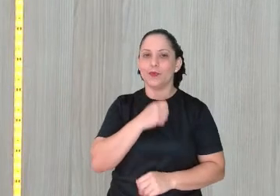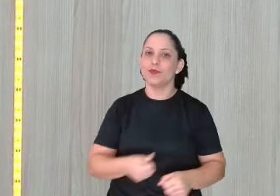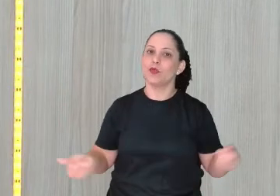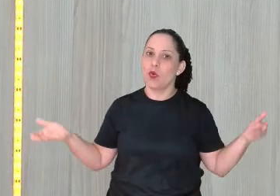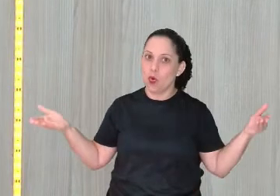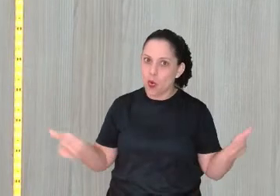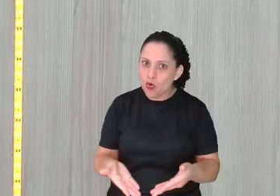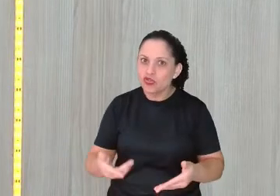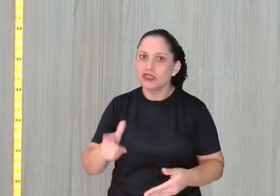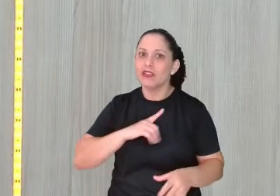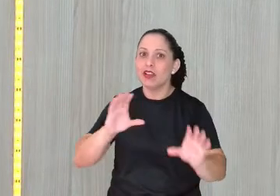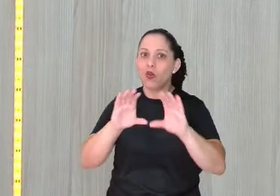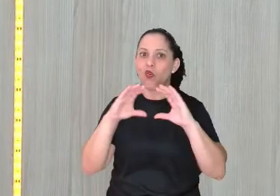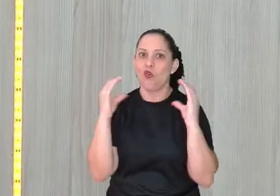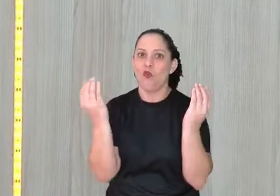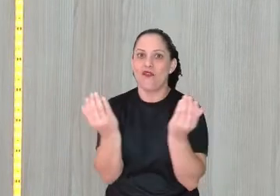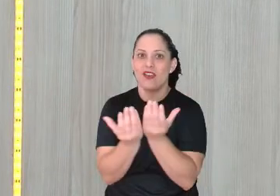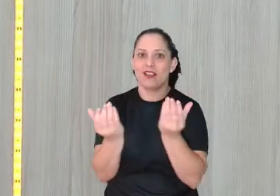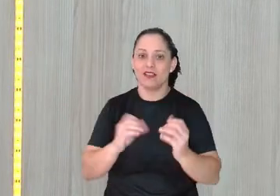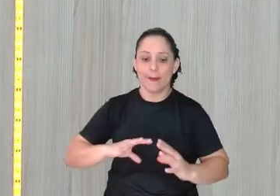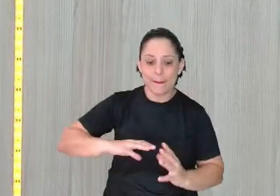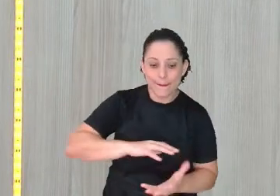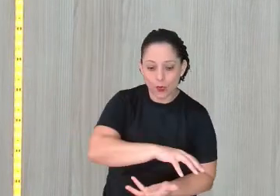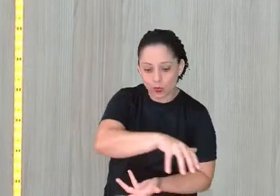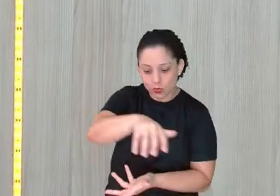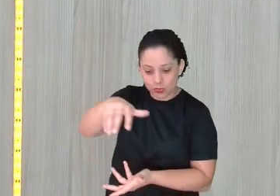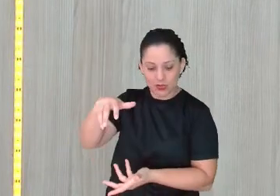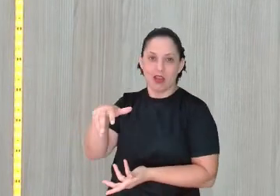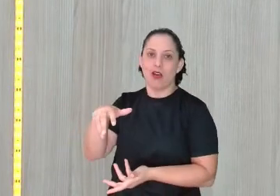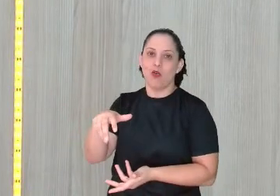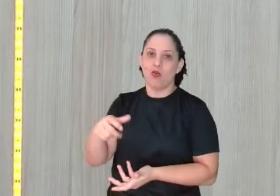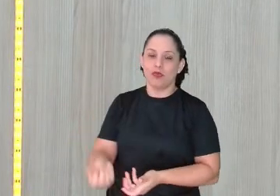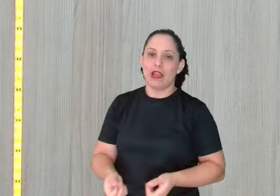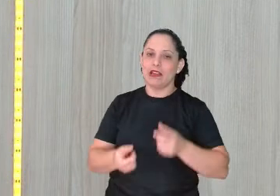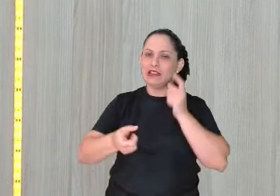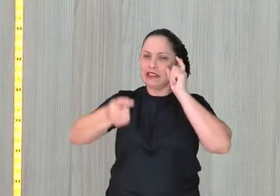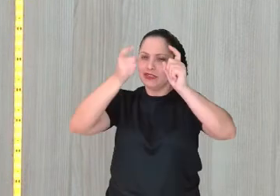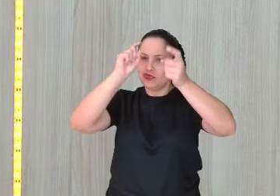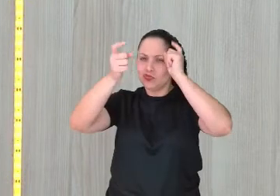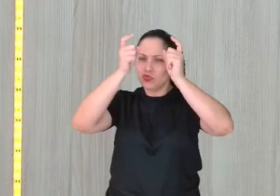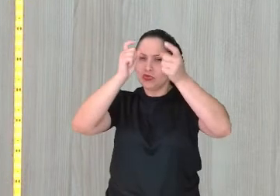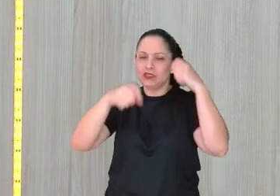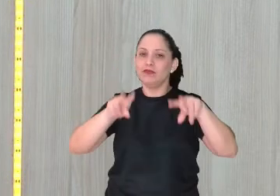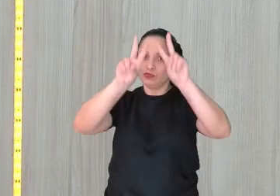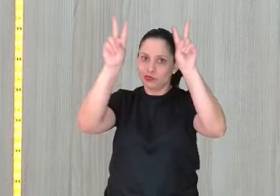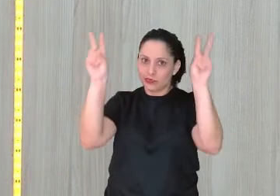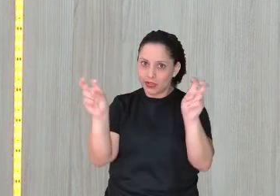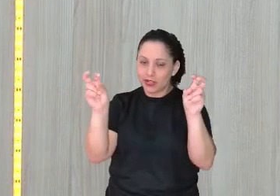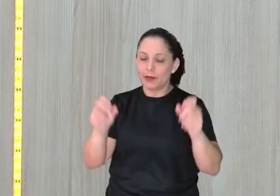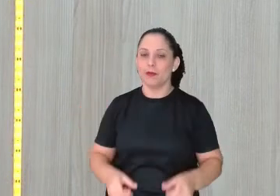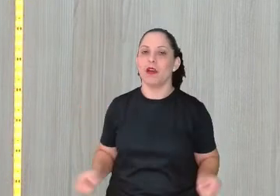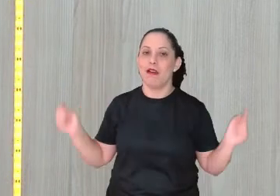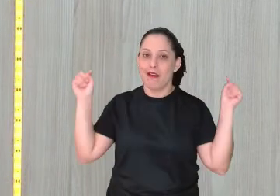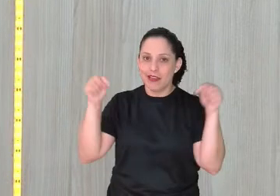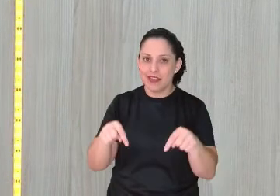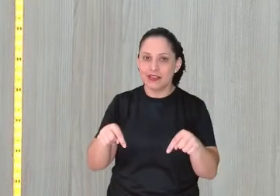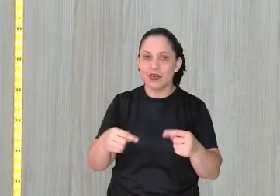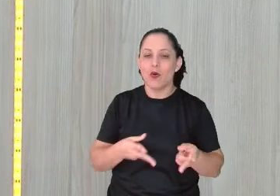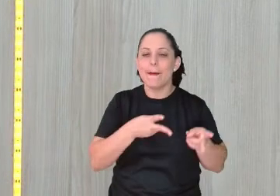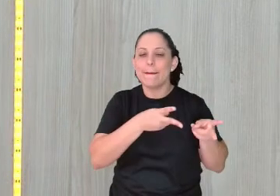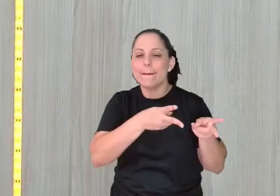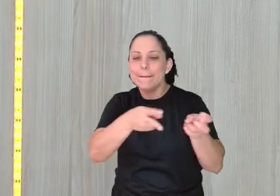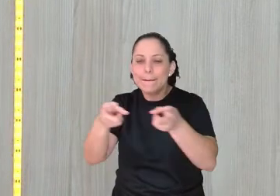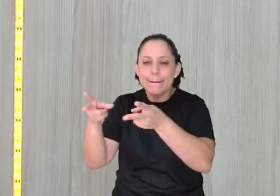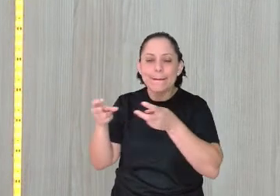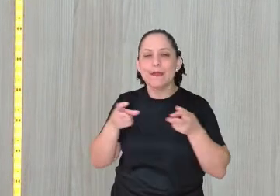tem conferências internacionais, né, para poder tratar essas questões, né, porque esse é um olhar que a gente tem